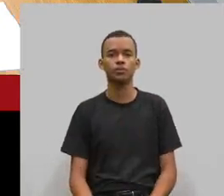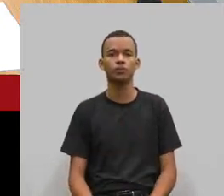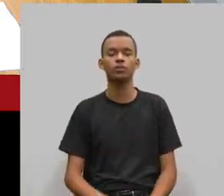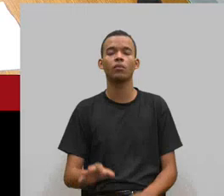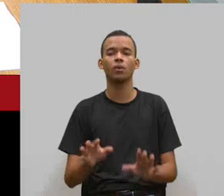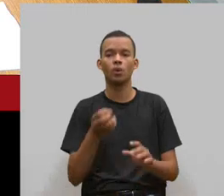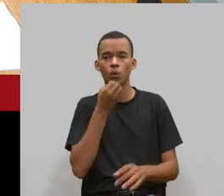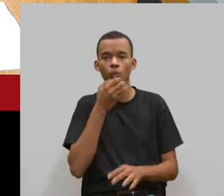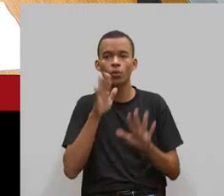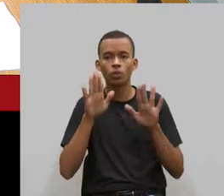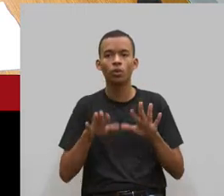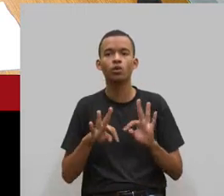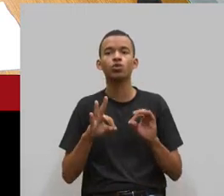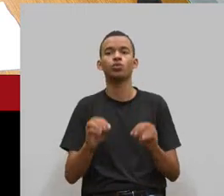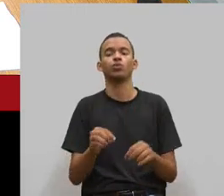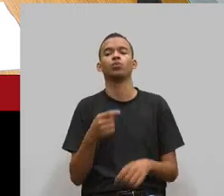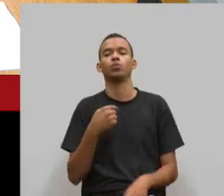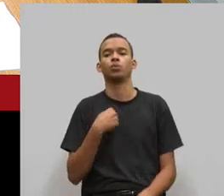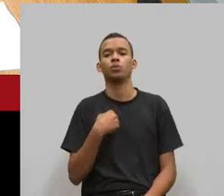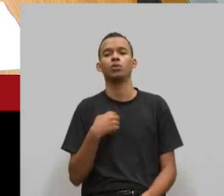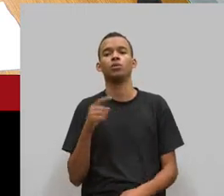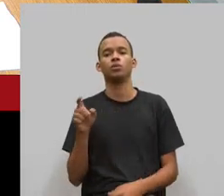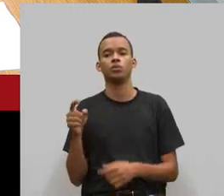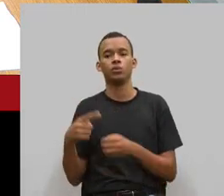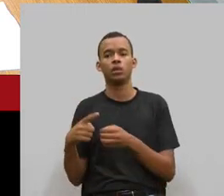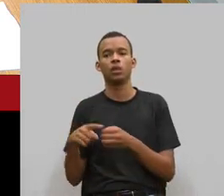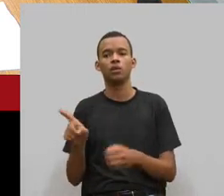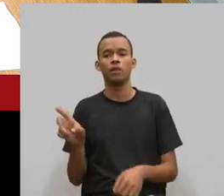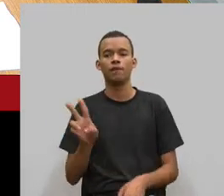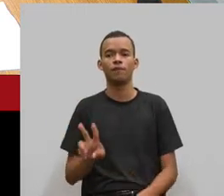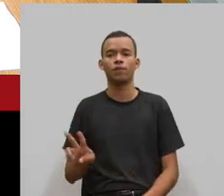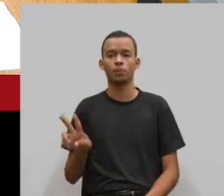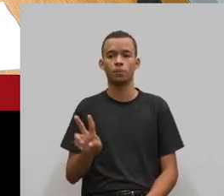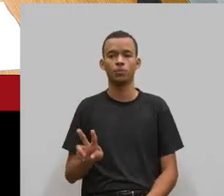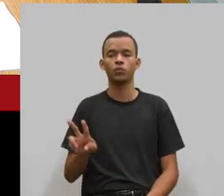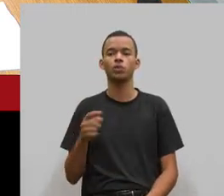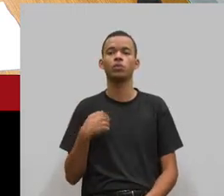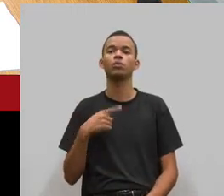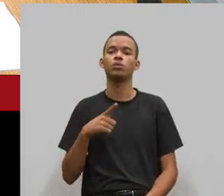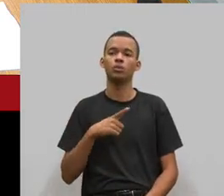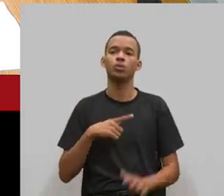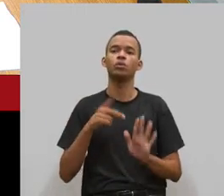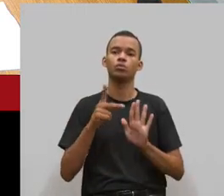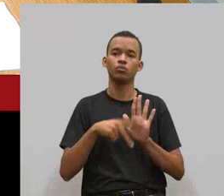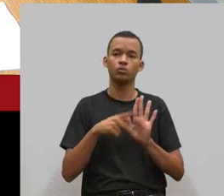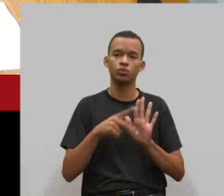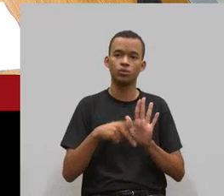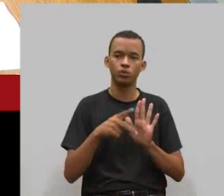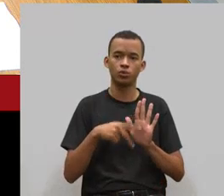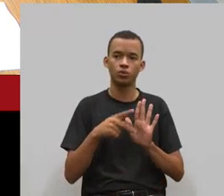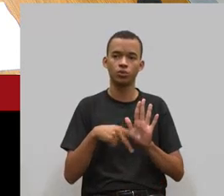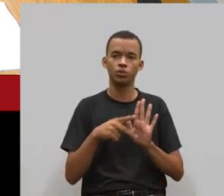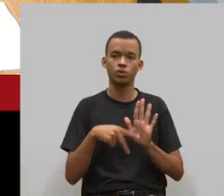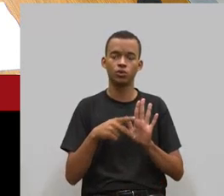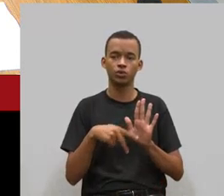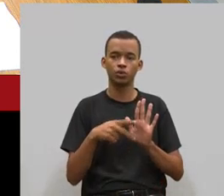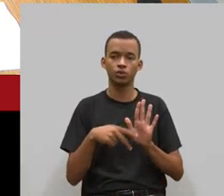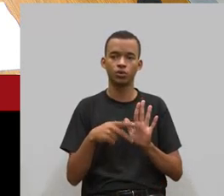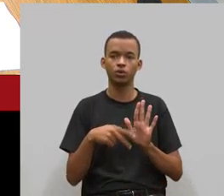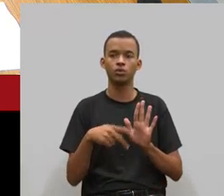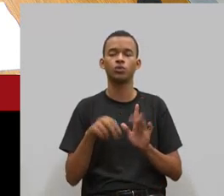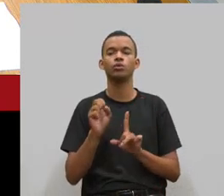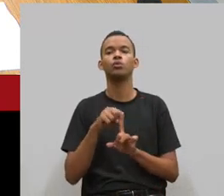há quase 10 anos na cidade de vespasian e também sou o primeiro suplente vereador do PP